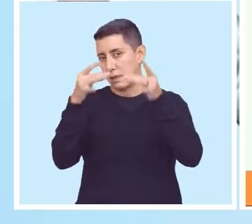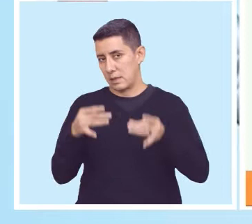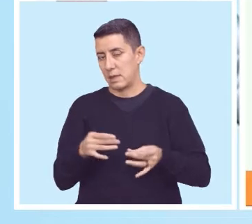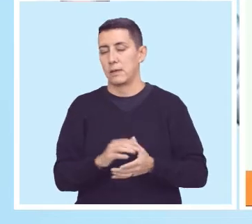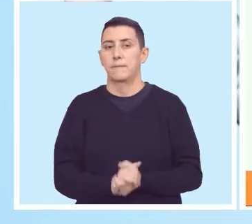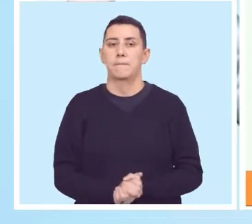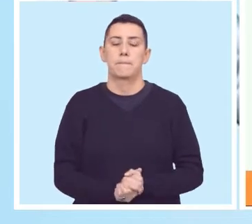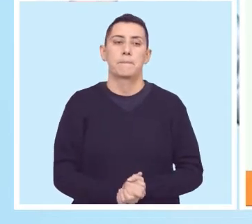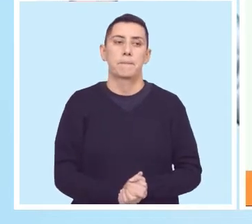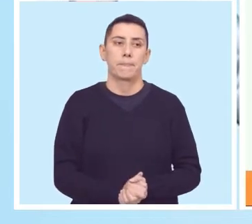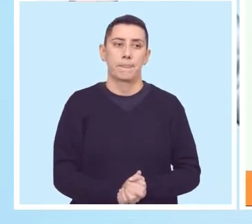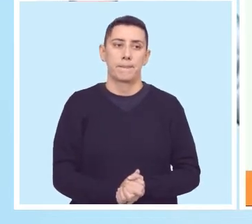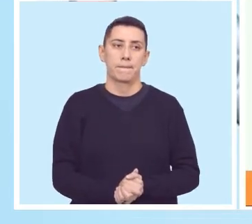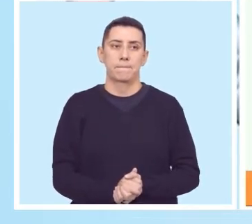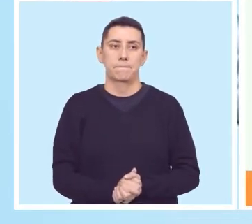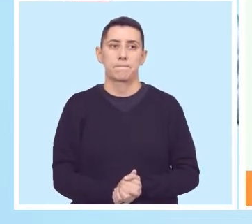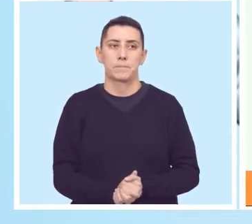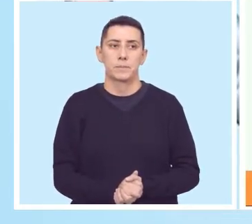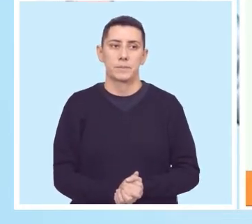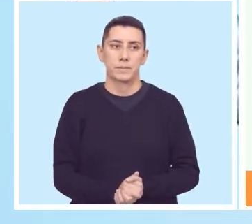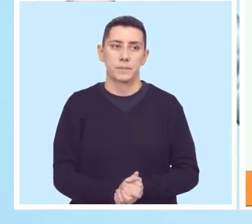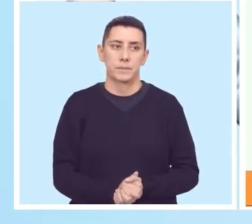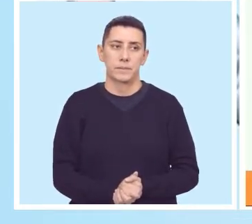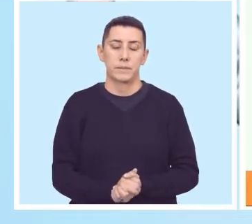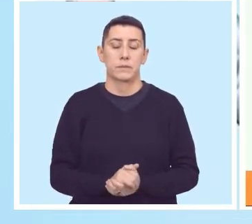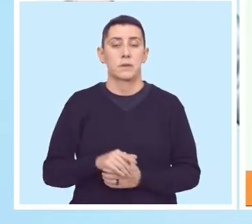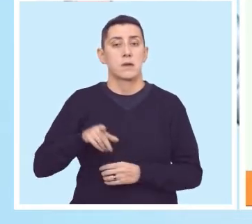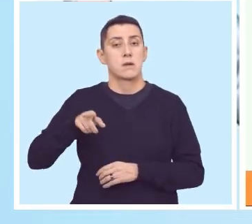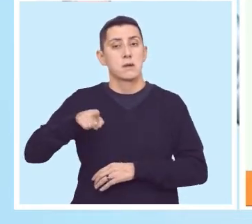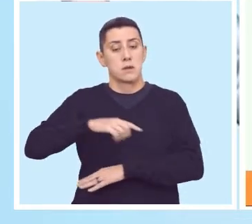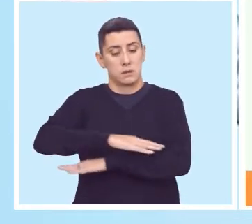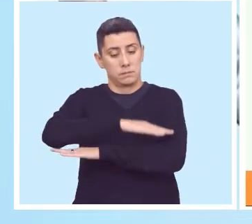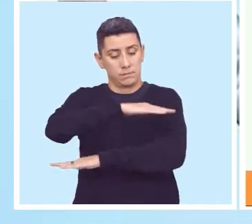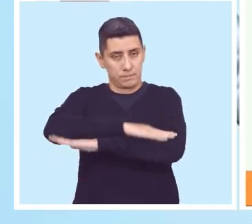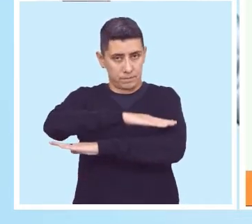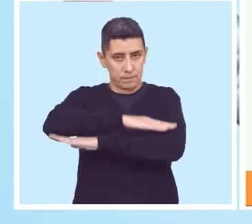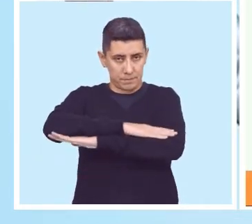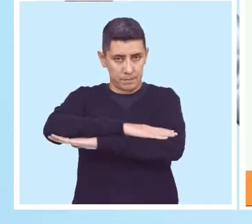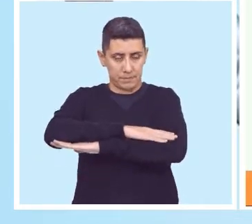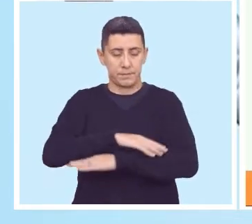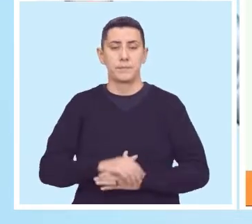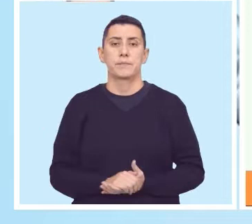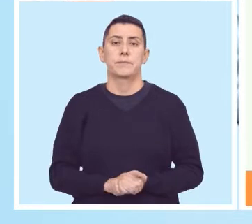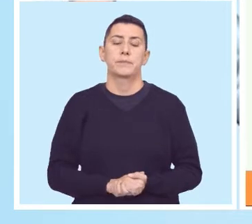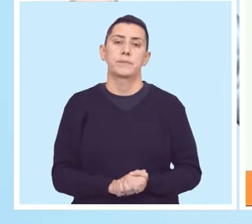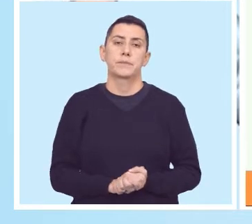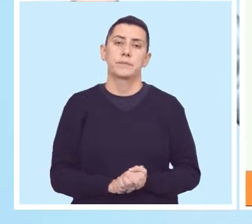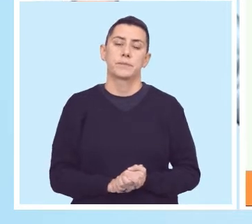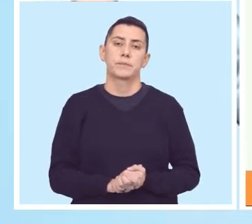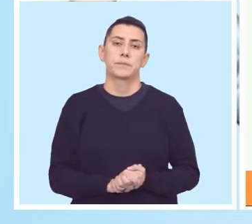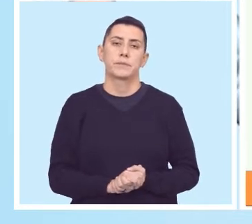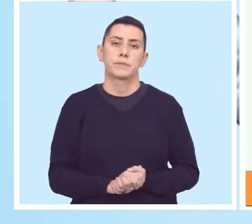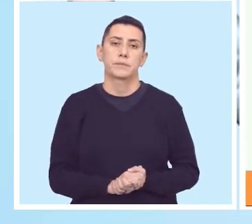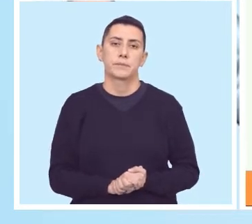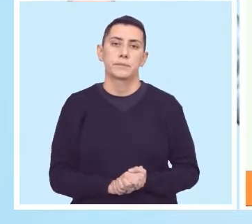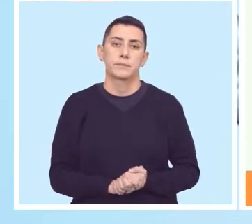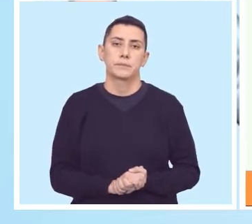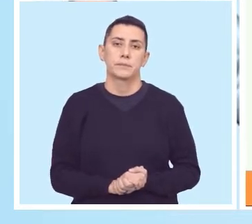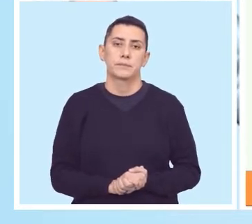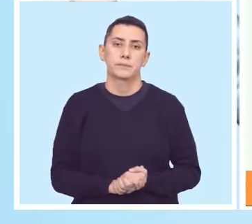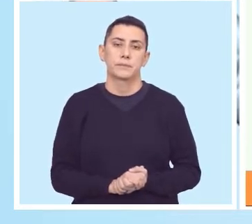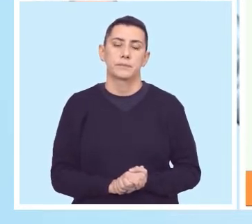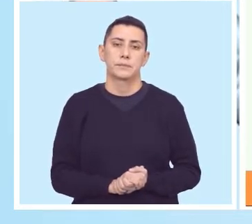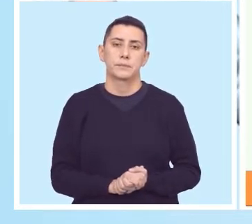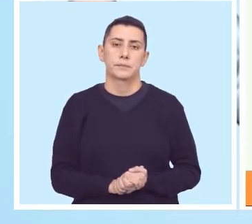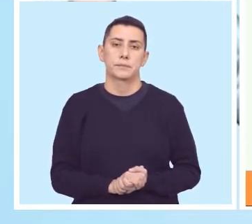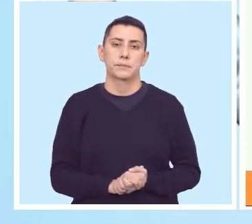parte visual. Bom, a plataforma Curupira, ela está, do ponto